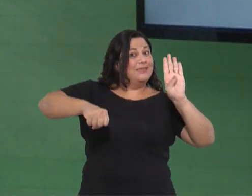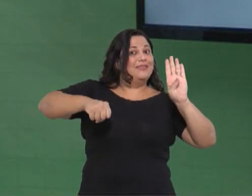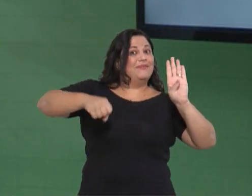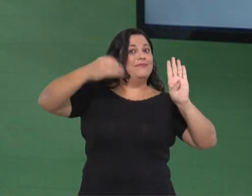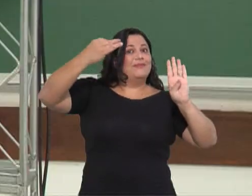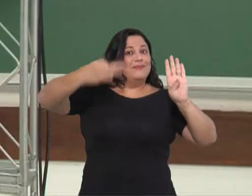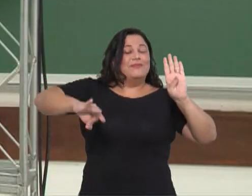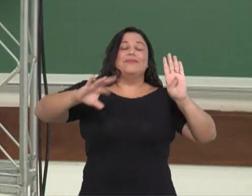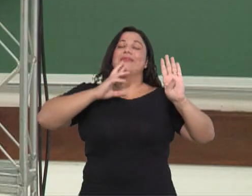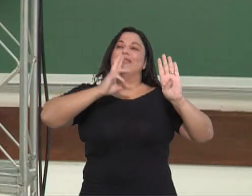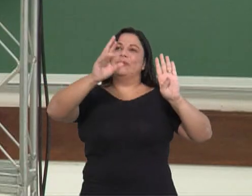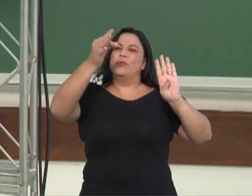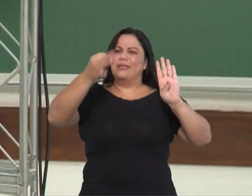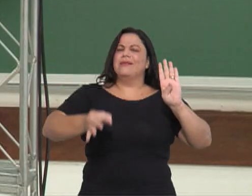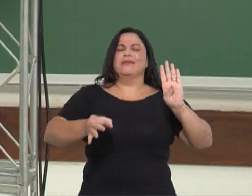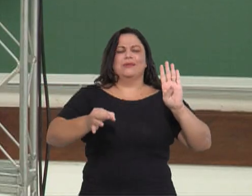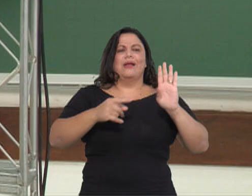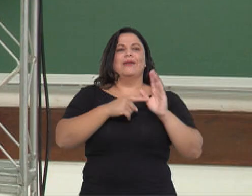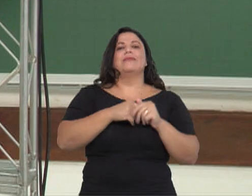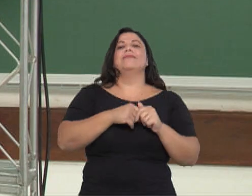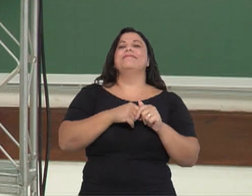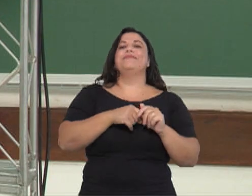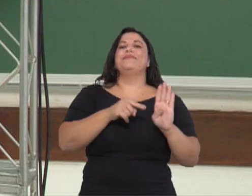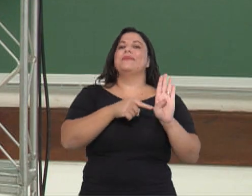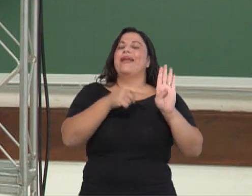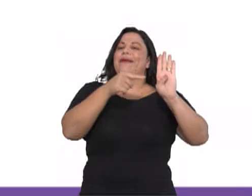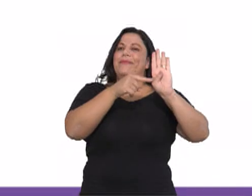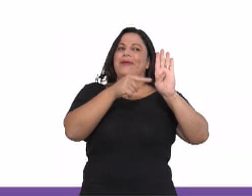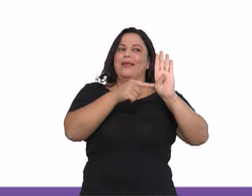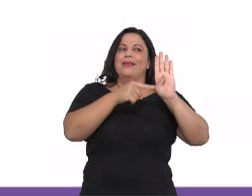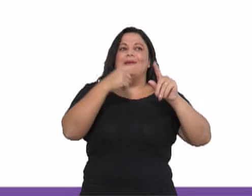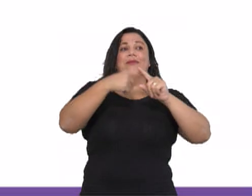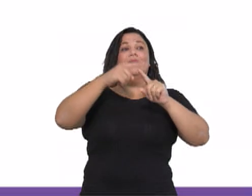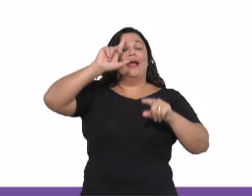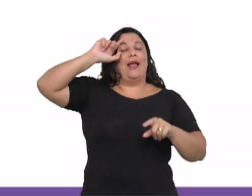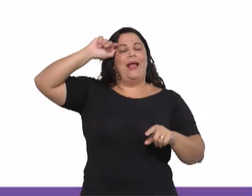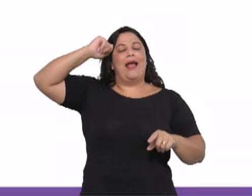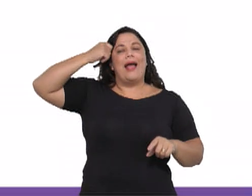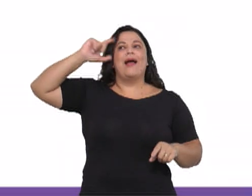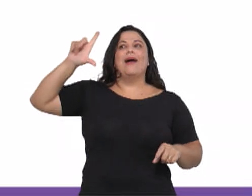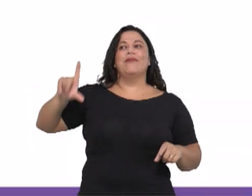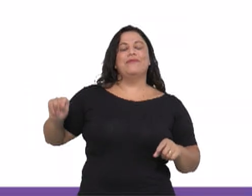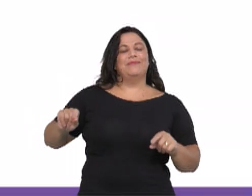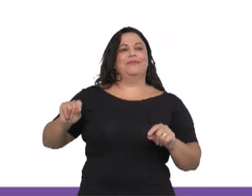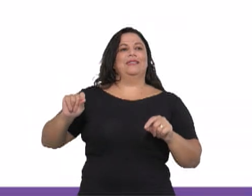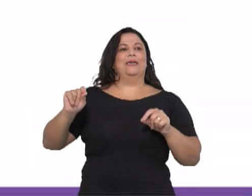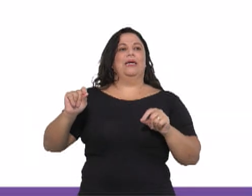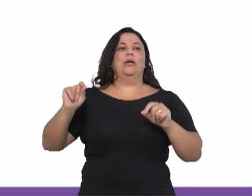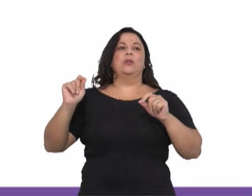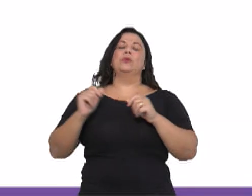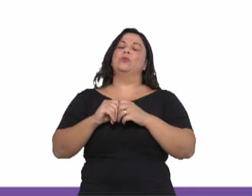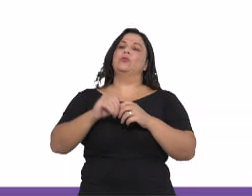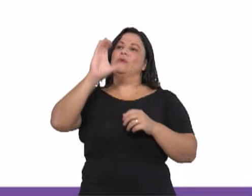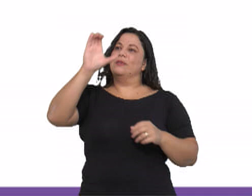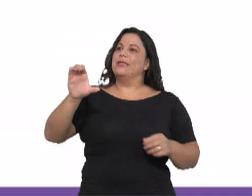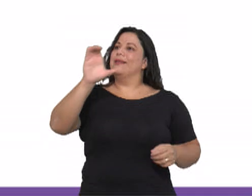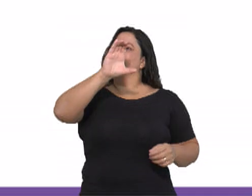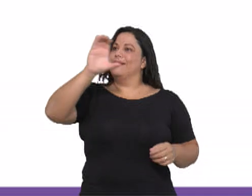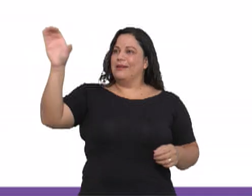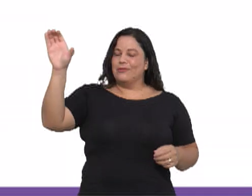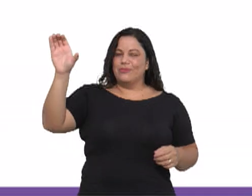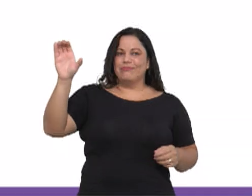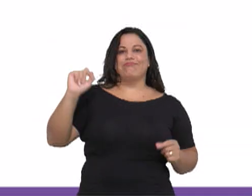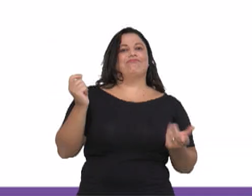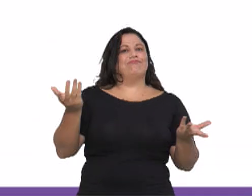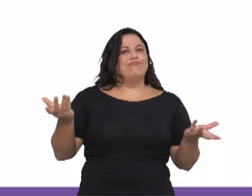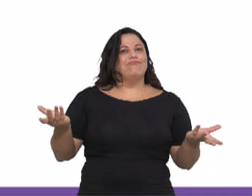correta, porque a Congada tem a ver com Congo e Angola, mas incorporou elementos católicos, então é a letra B